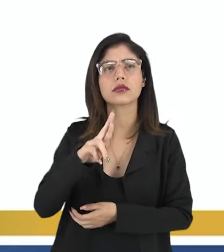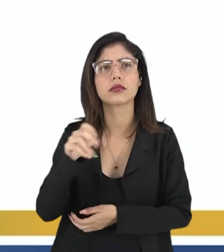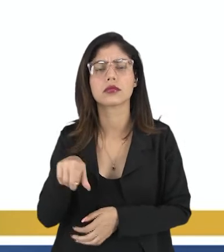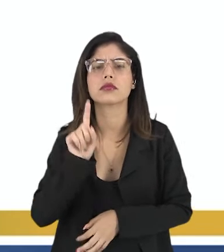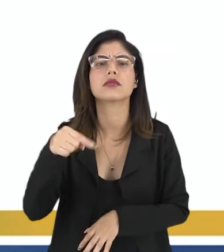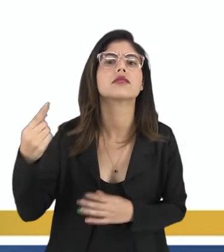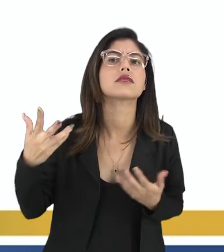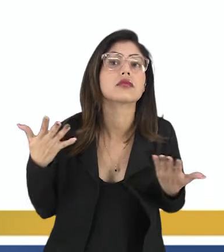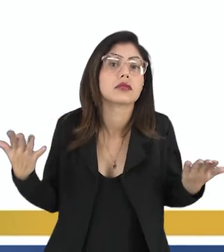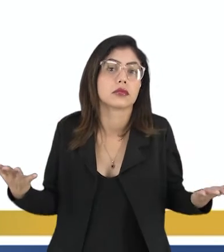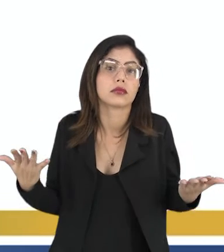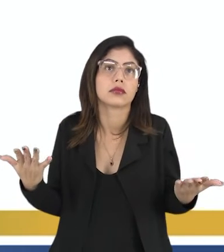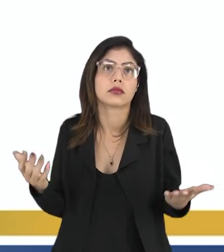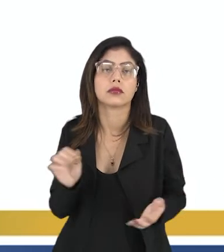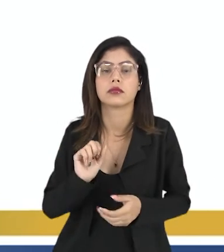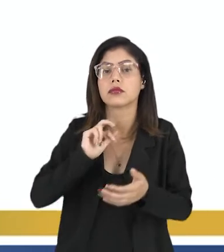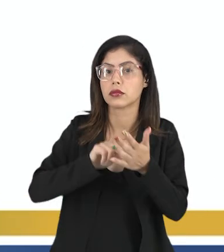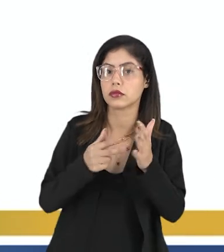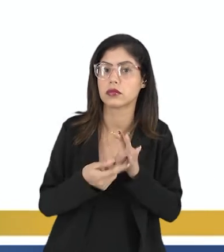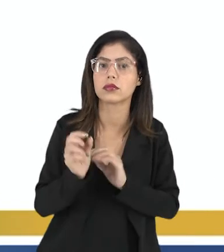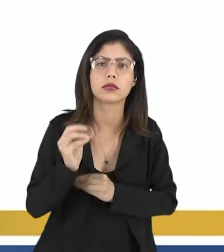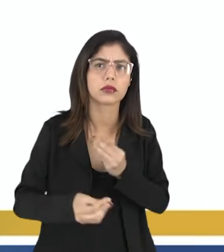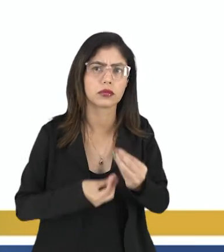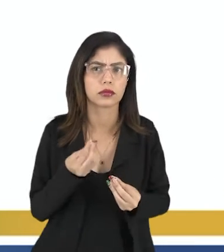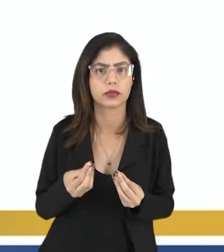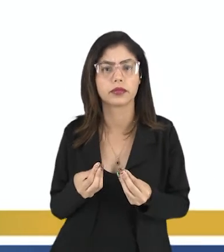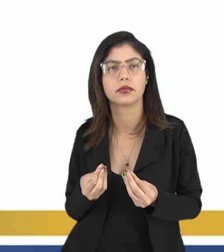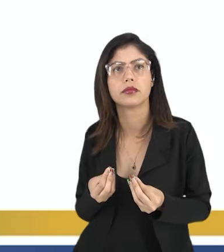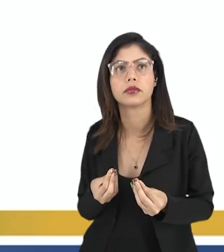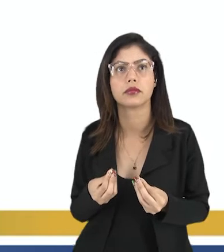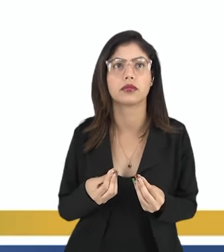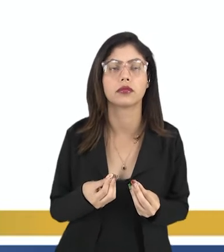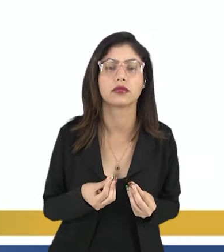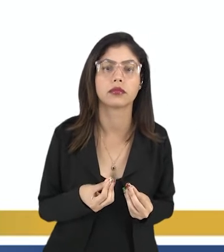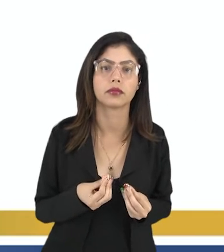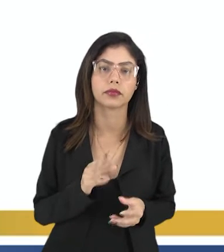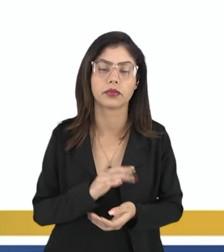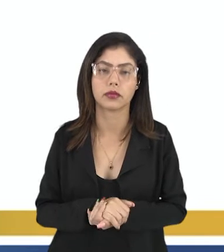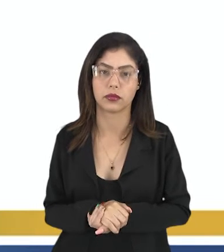montante será da seguinte maneira, que você vai encontrar.